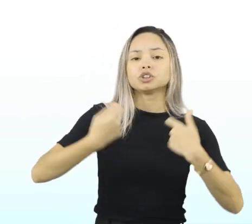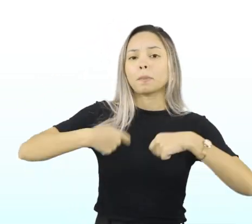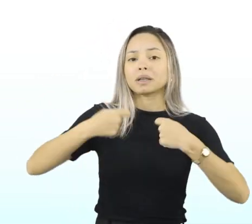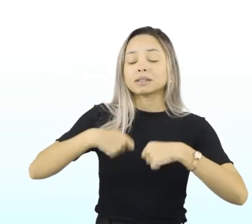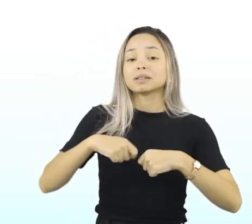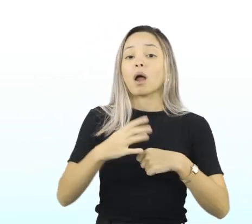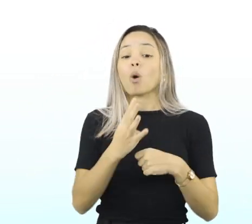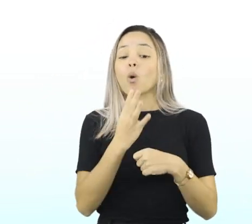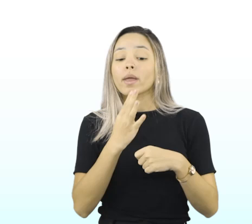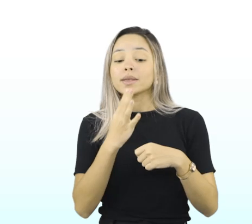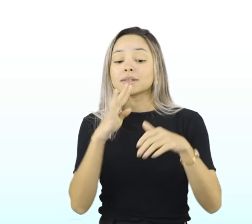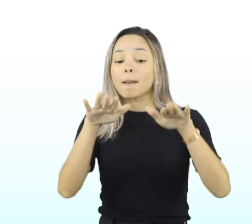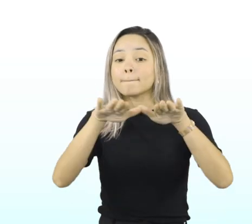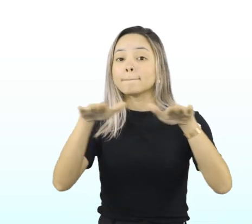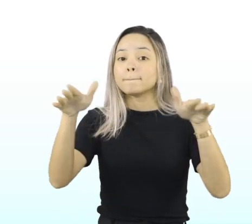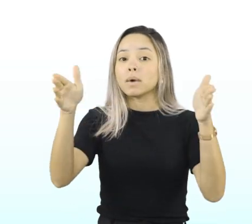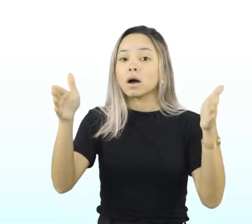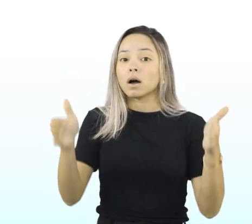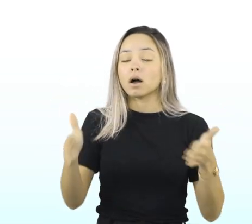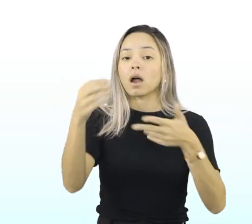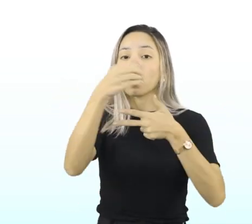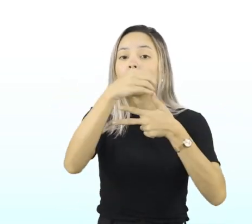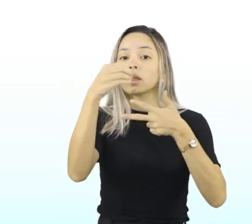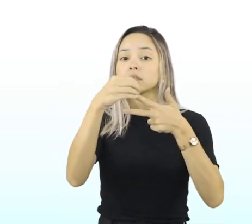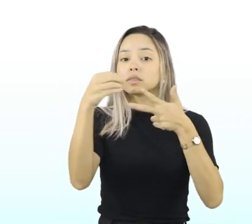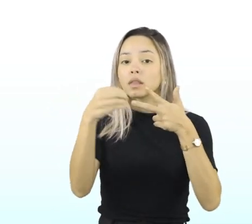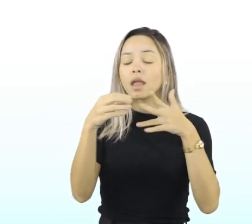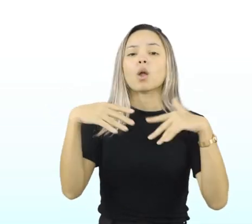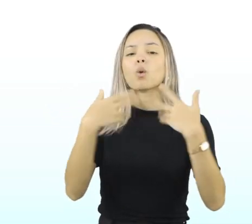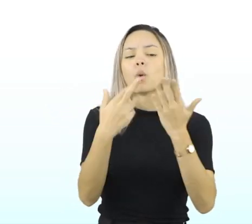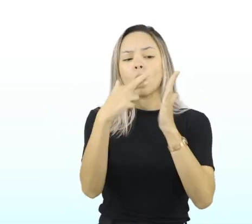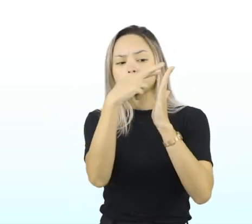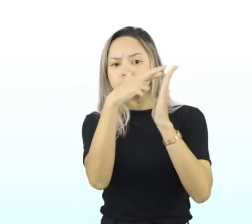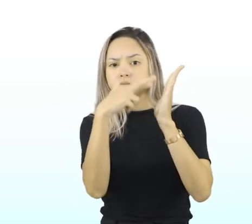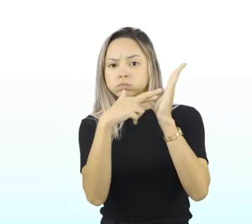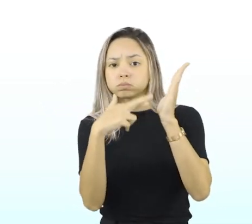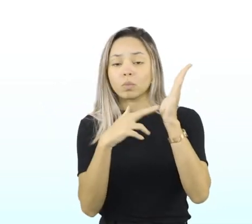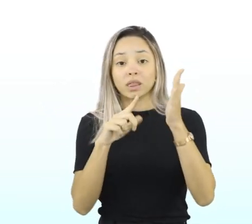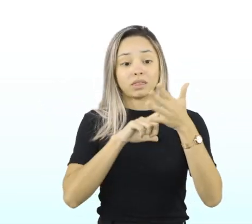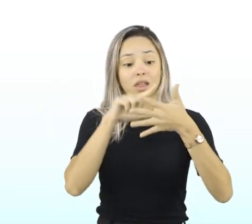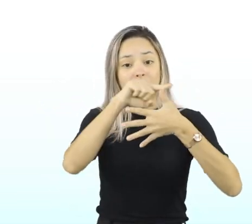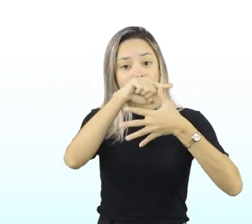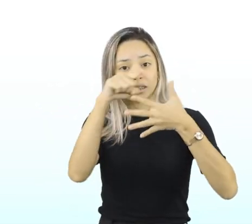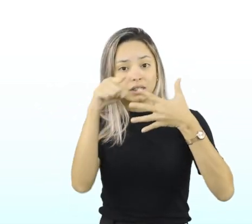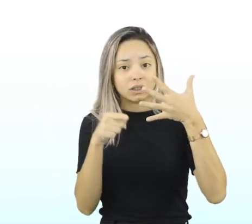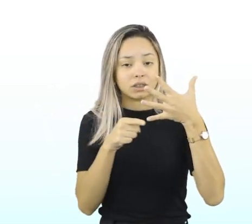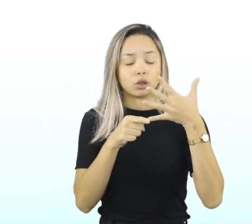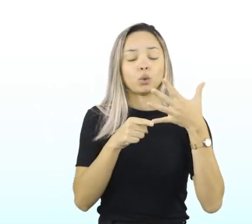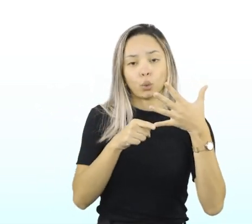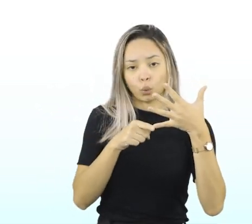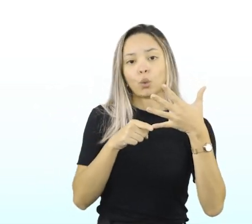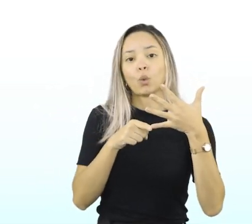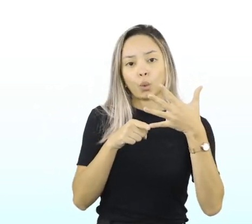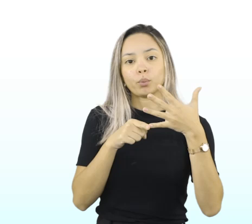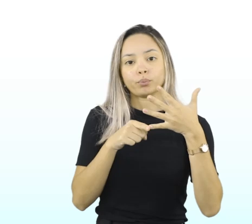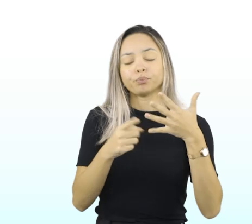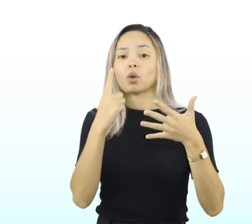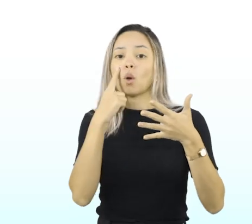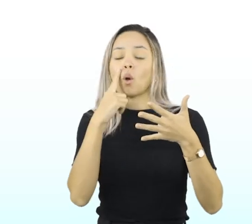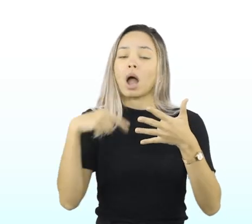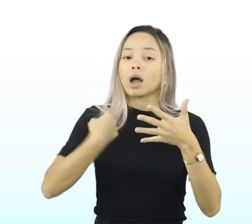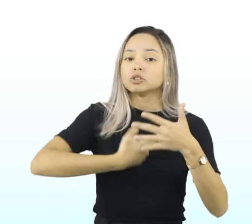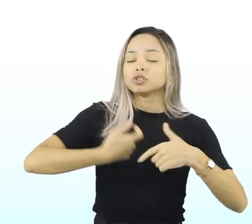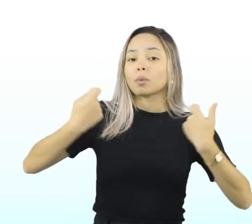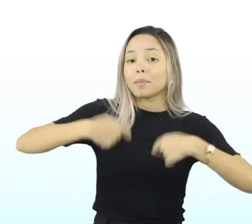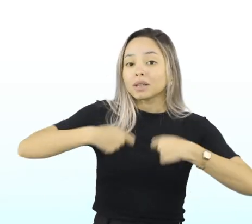gente precisa primeiro conhecer a banca, quais são as competências? As 5 competências. Quais são as 5